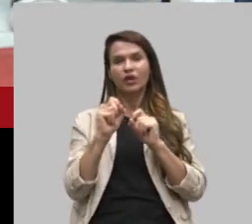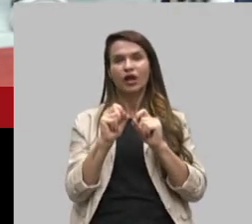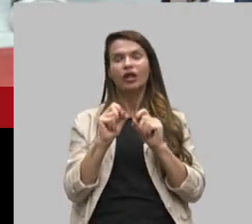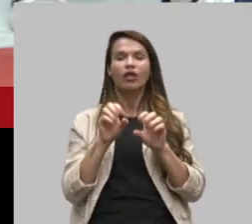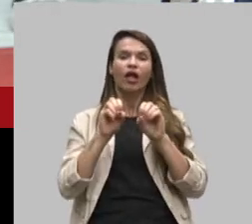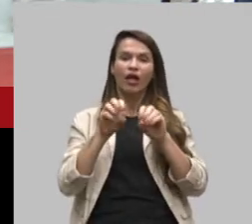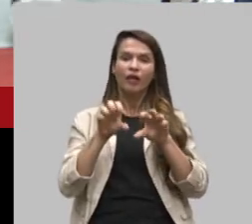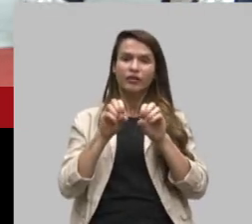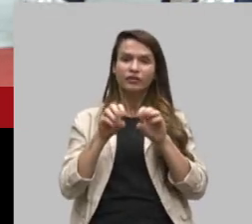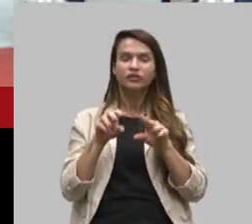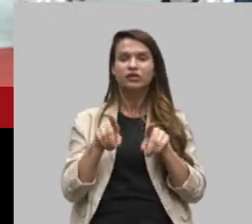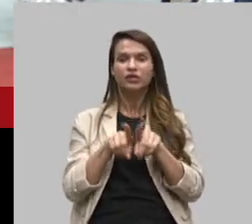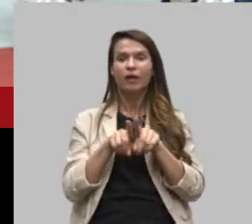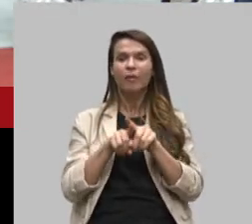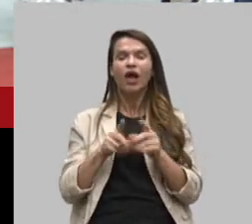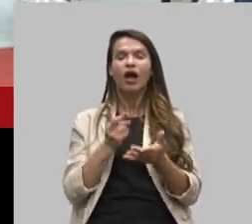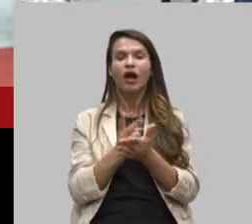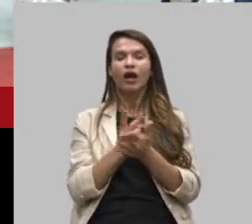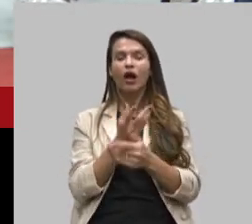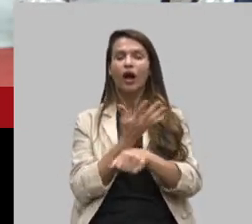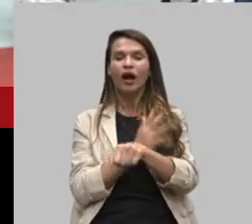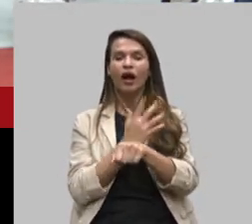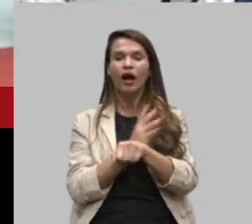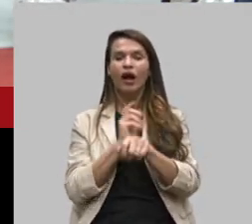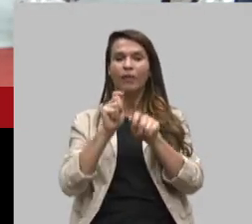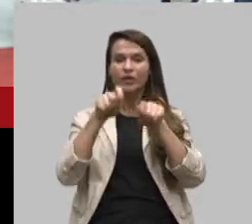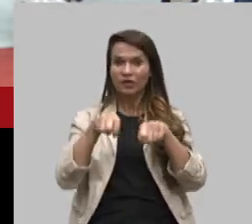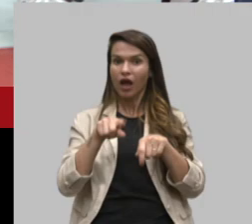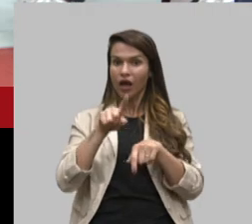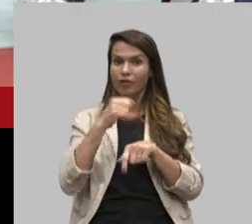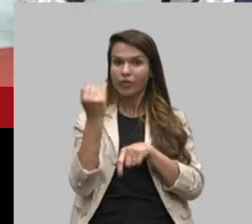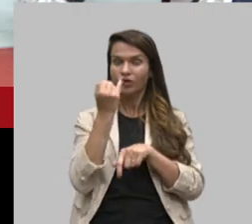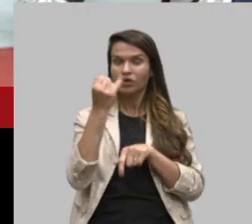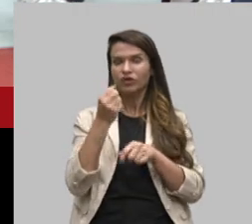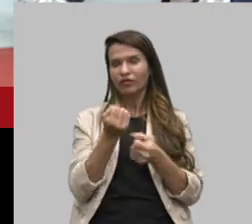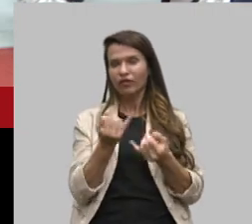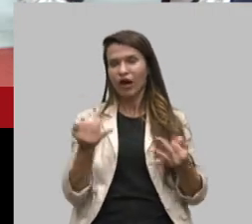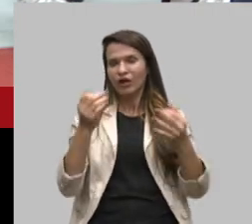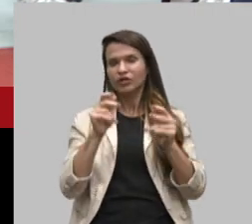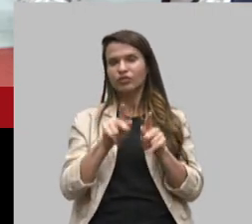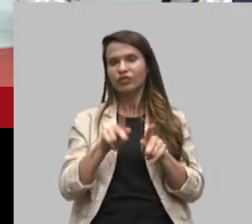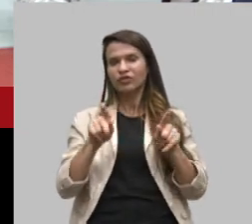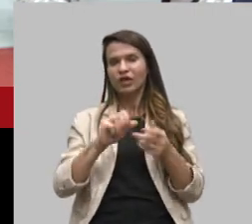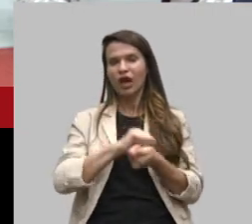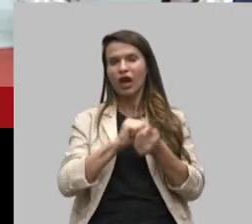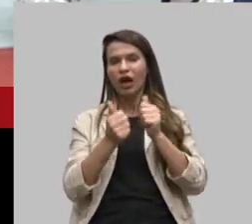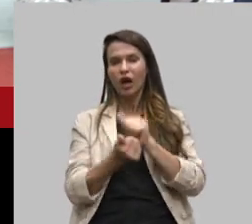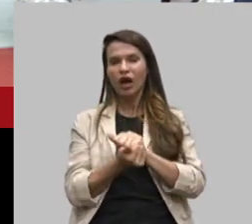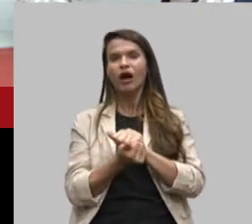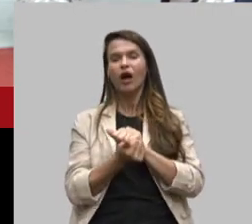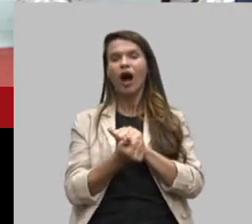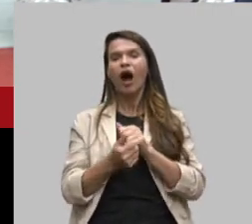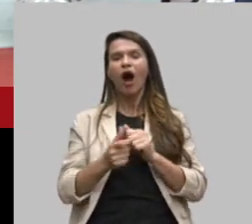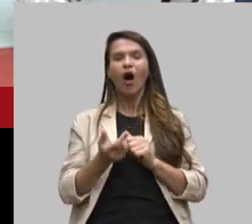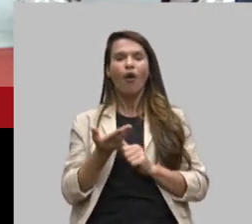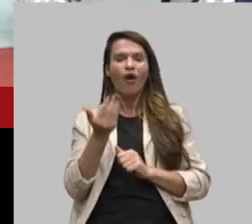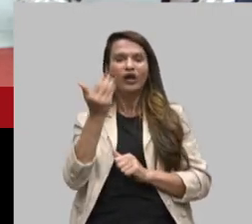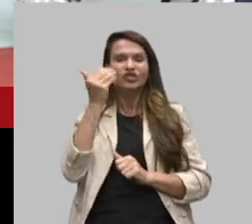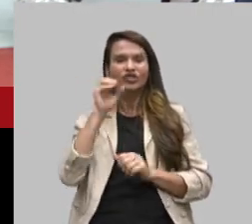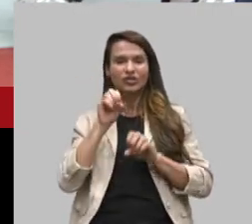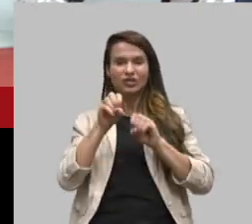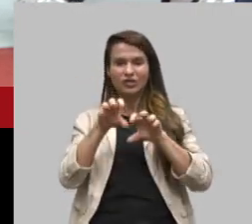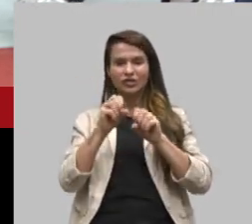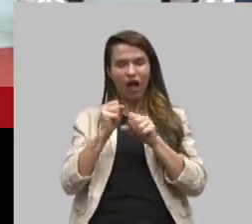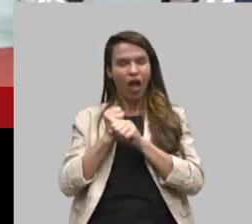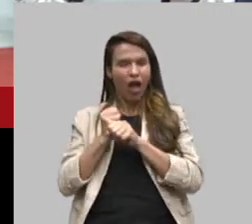sobre a constante capacitação acho extremamente necessário muitos professores se adecam se comam ao antigo ensino que está há anos